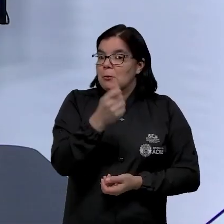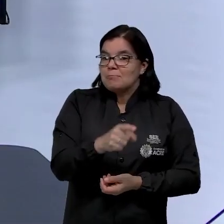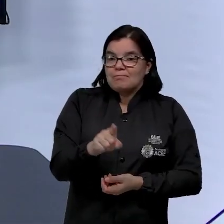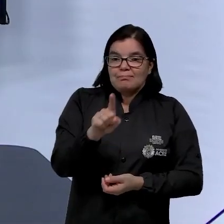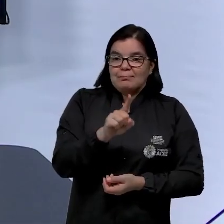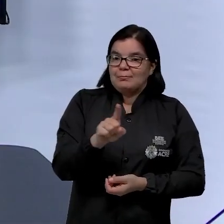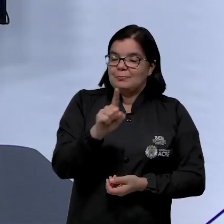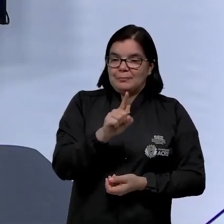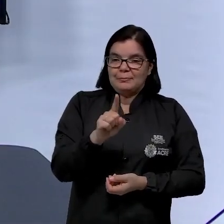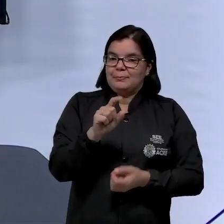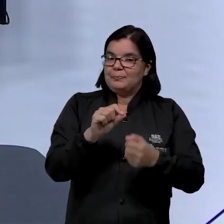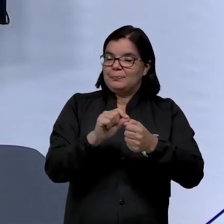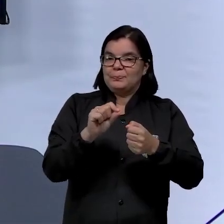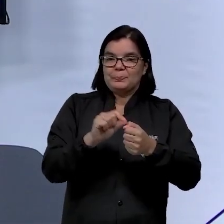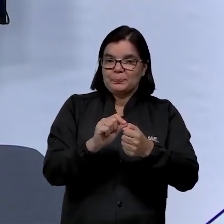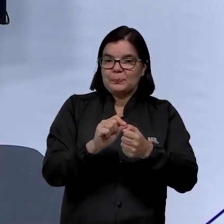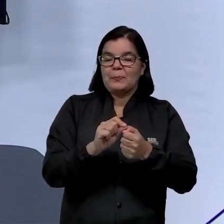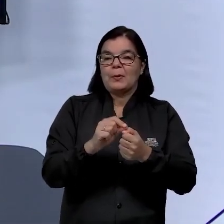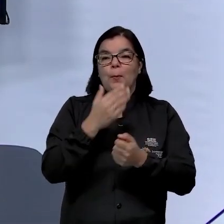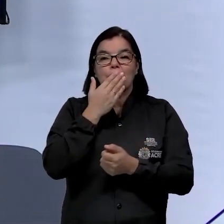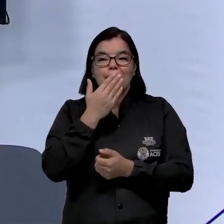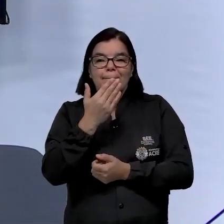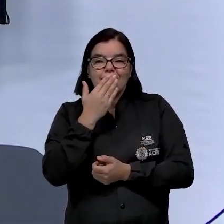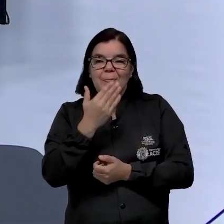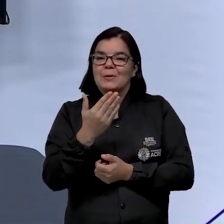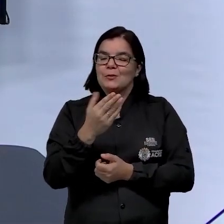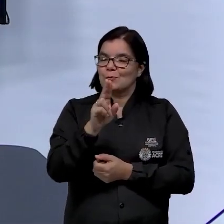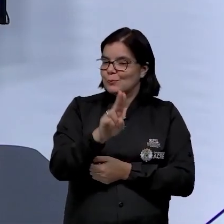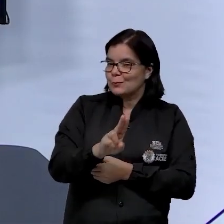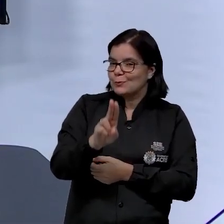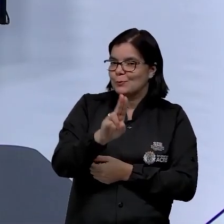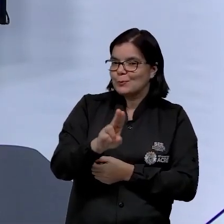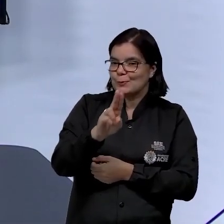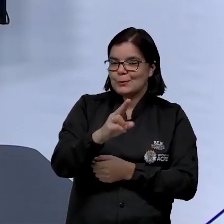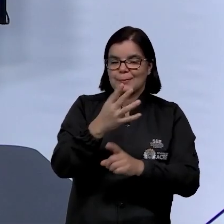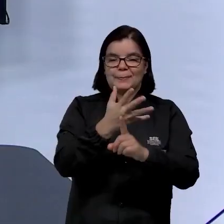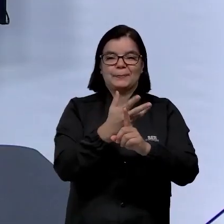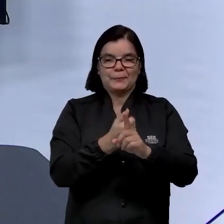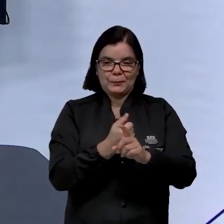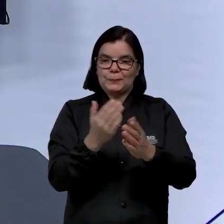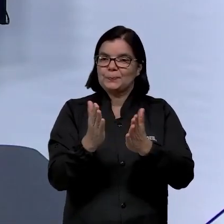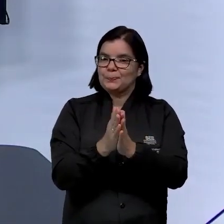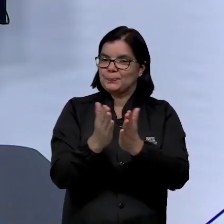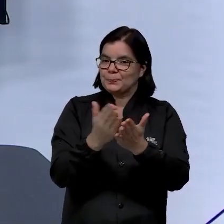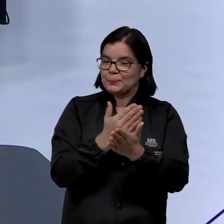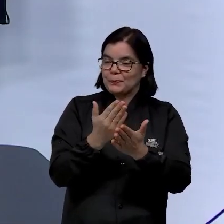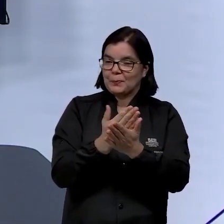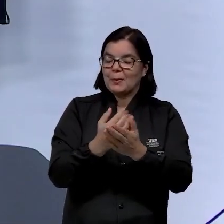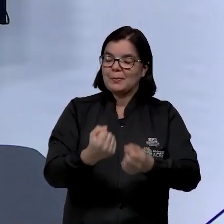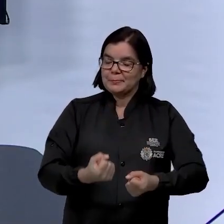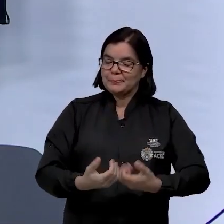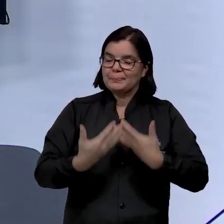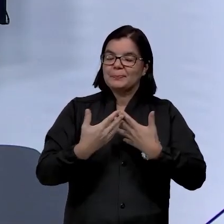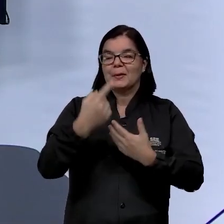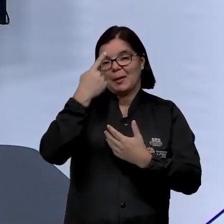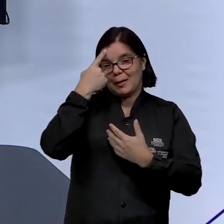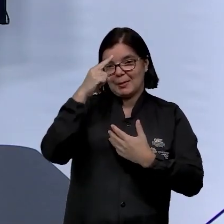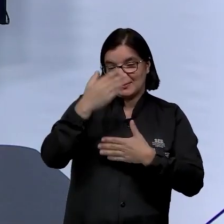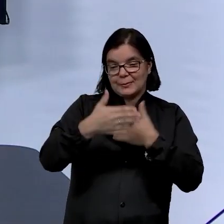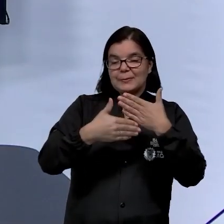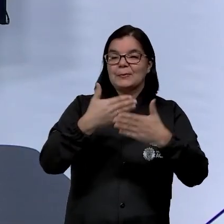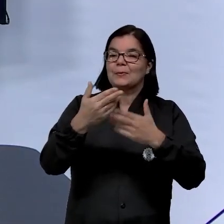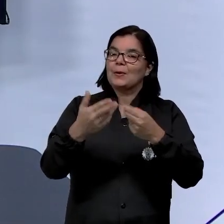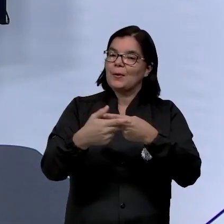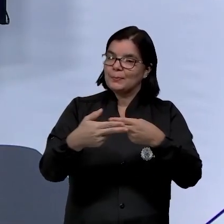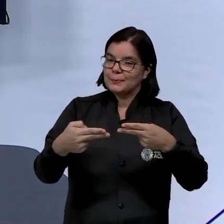precisa fazer a solicitação de uso dessa obra. Então, todo mundo pode se inspirar nela e criar a partir dela